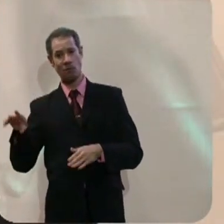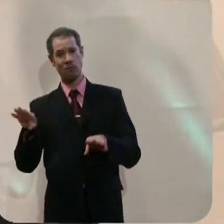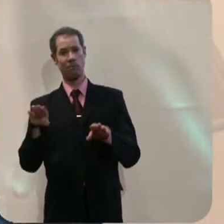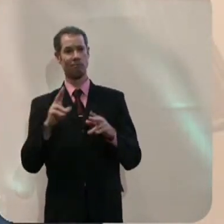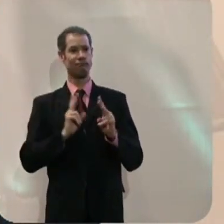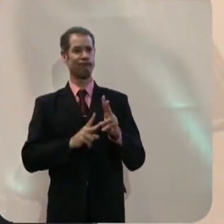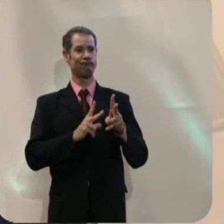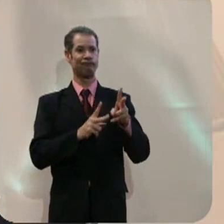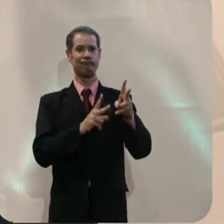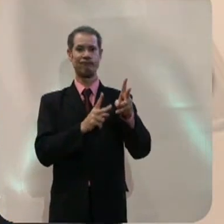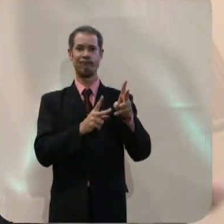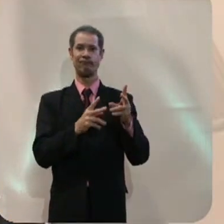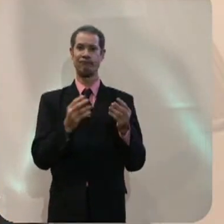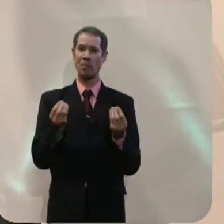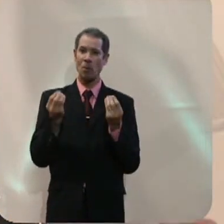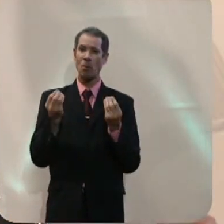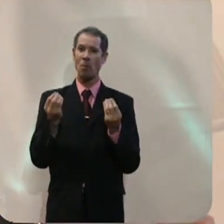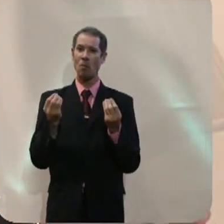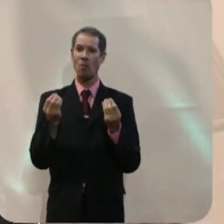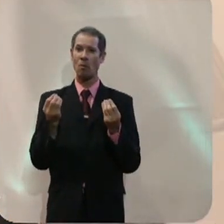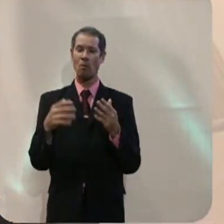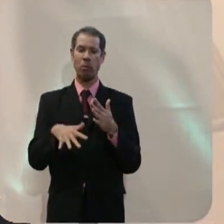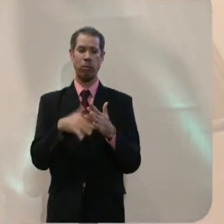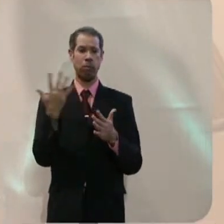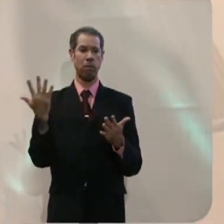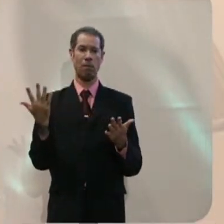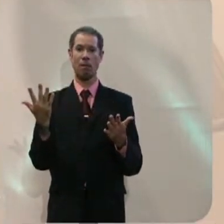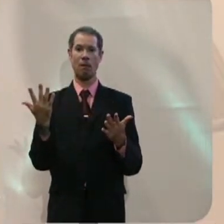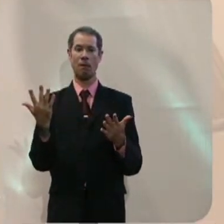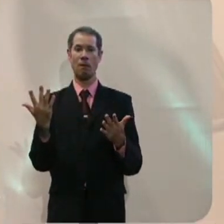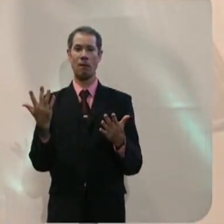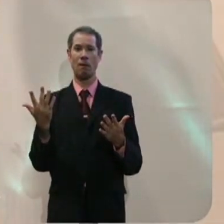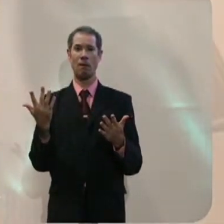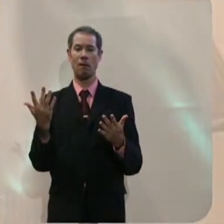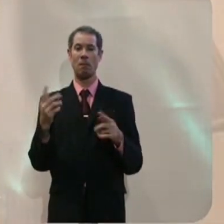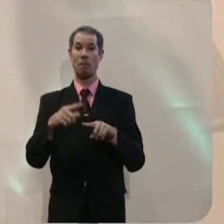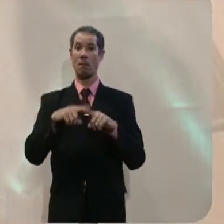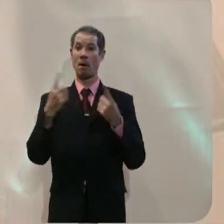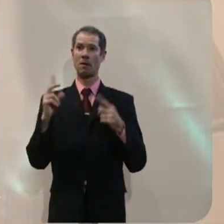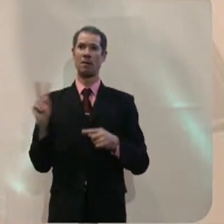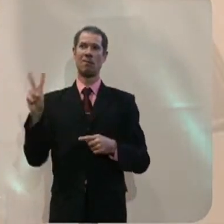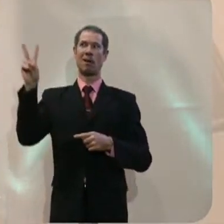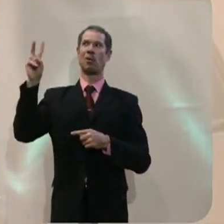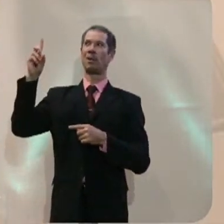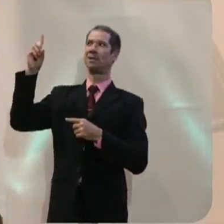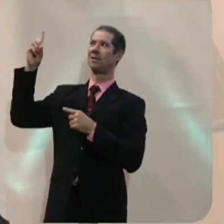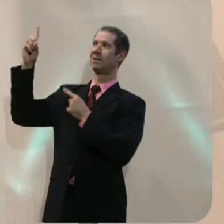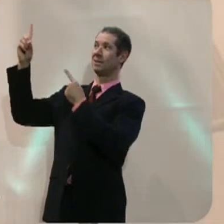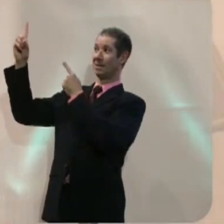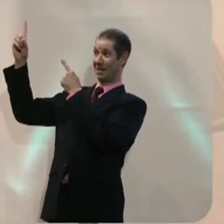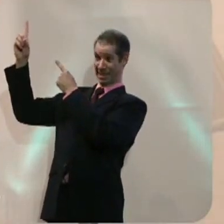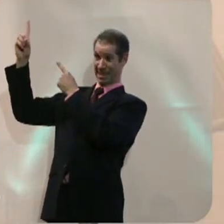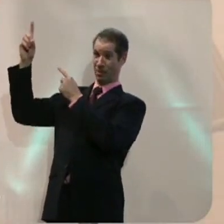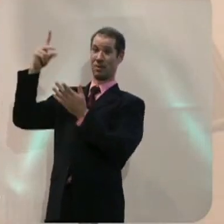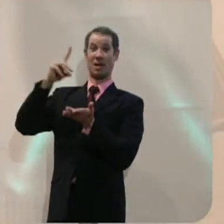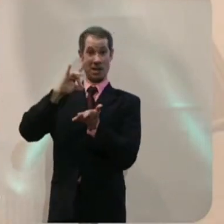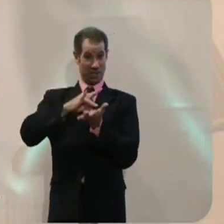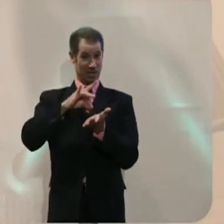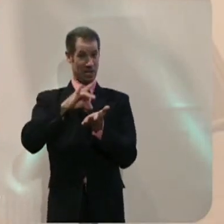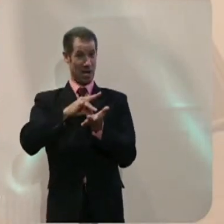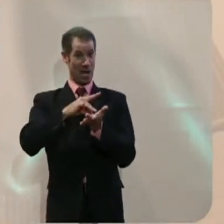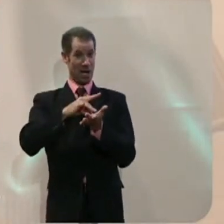E então essas batalhas se repetem tantas vezes. Mas quando a gente aplica os valores de Deus a estas realidades, a